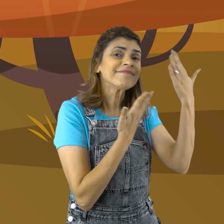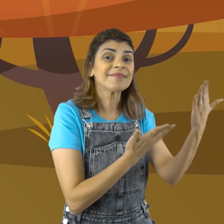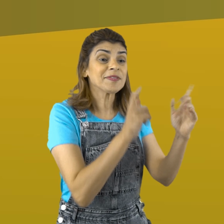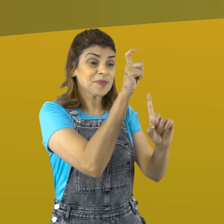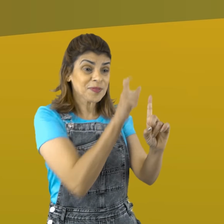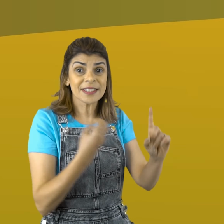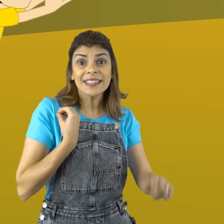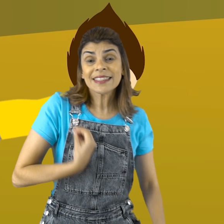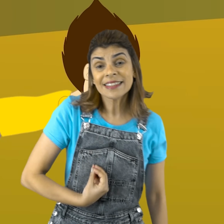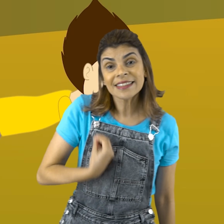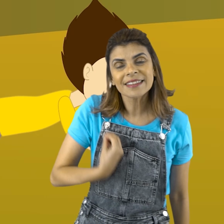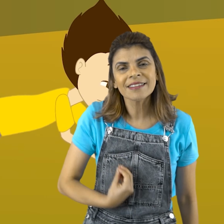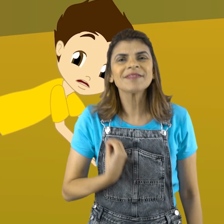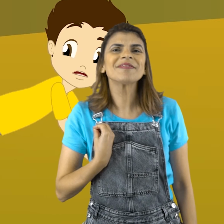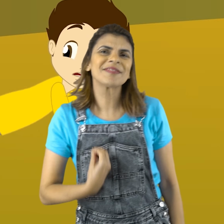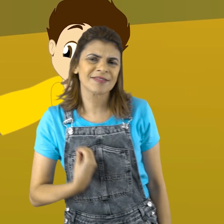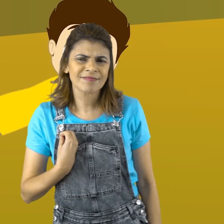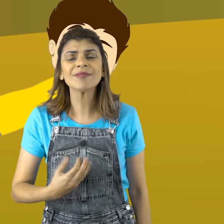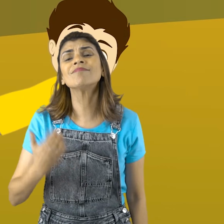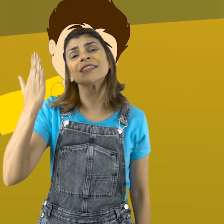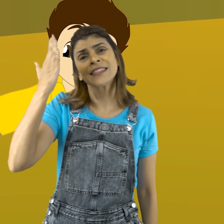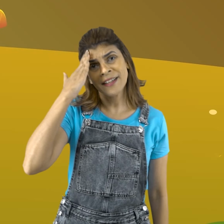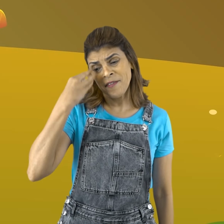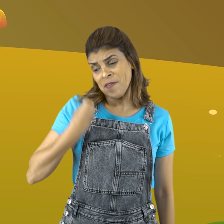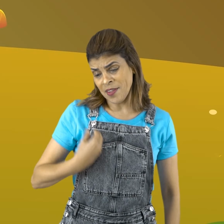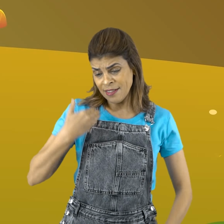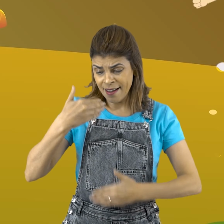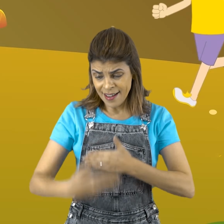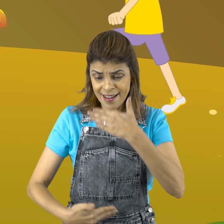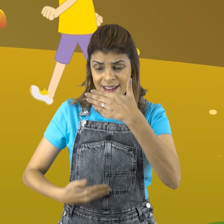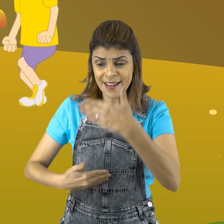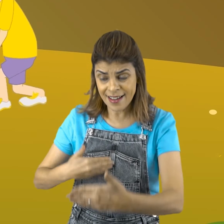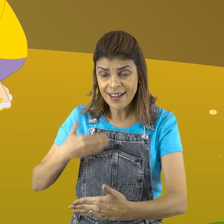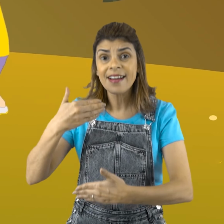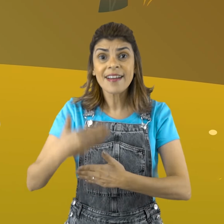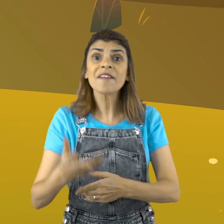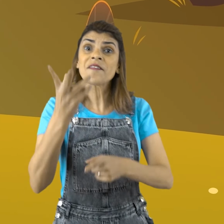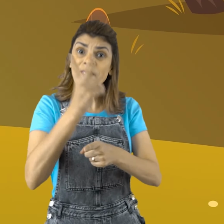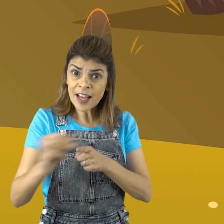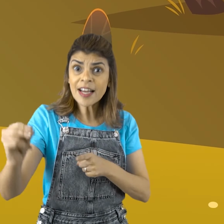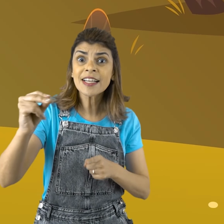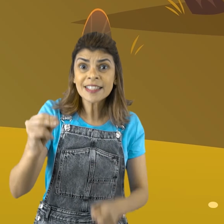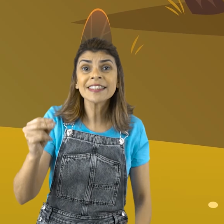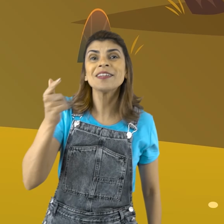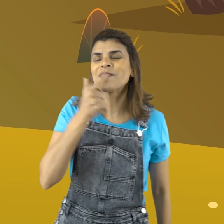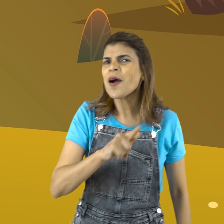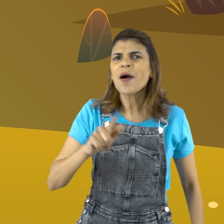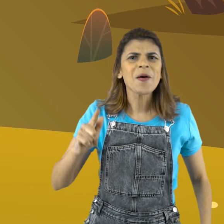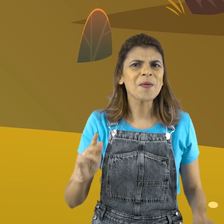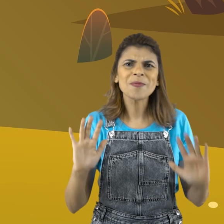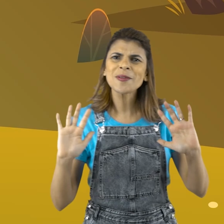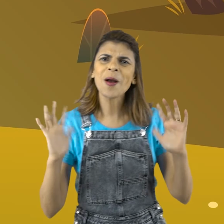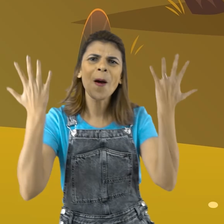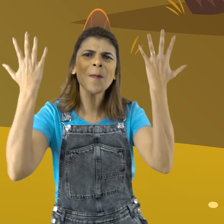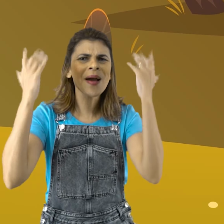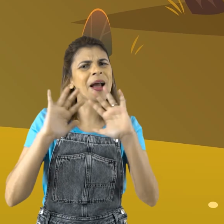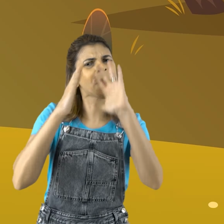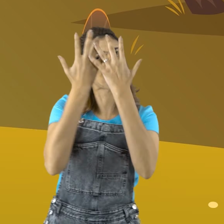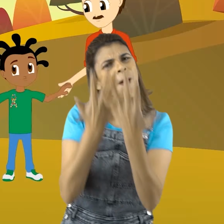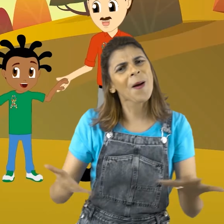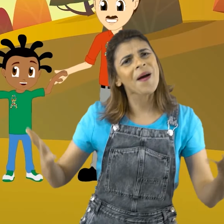agradecer. Eu sei cada passo é uma vitória. Vamos celebrar, nós